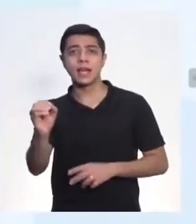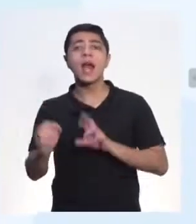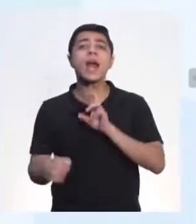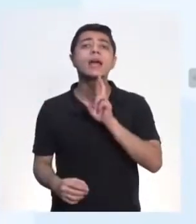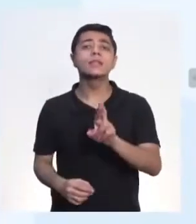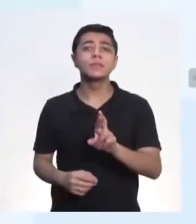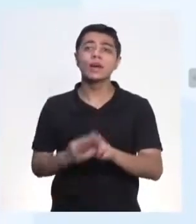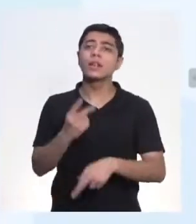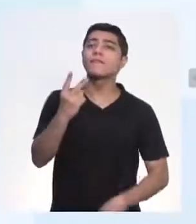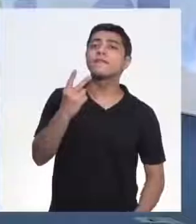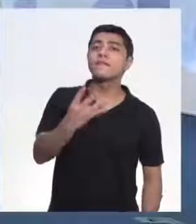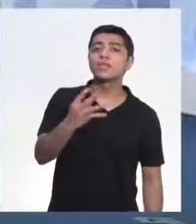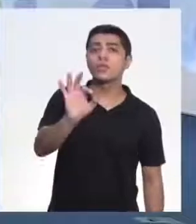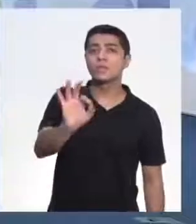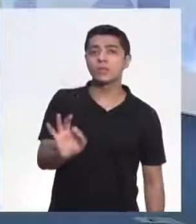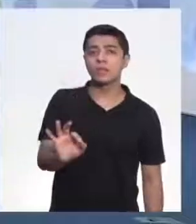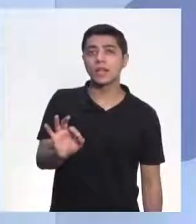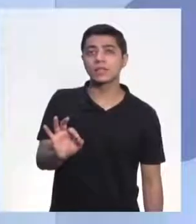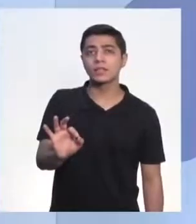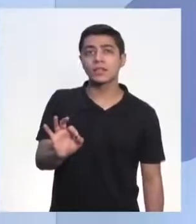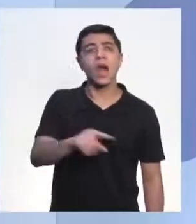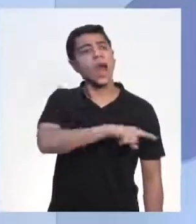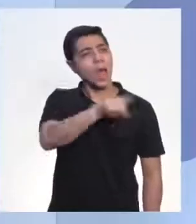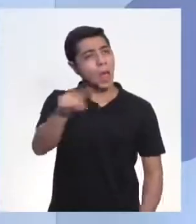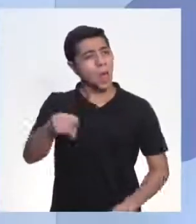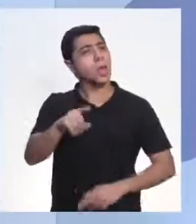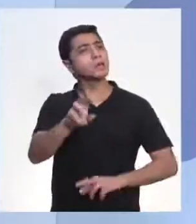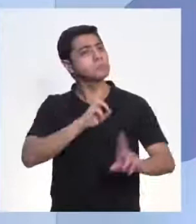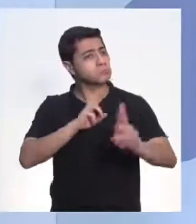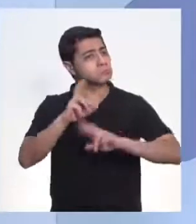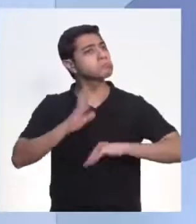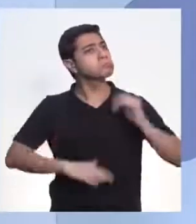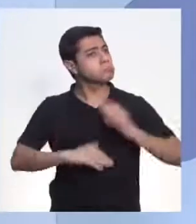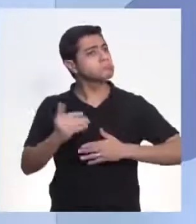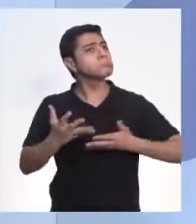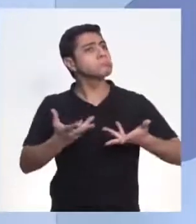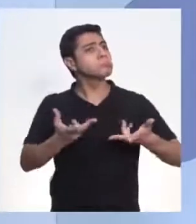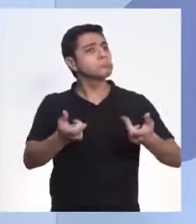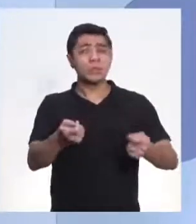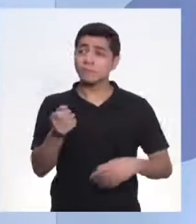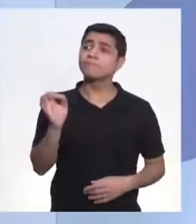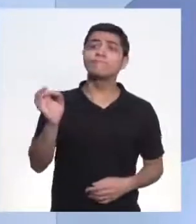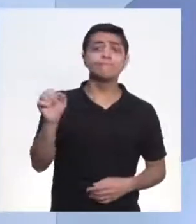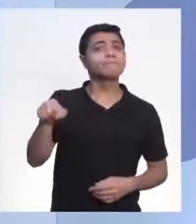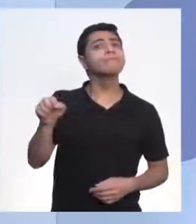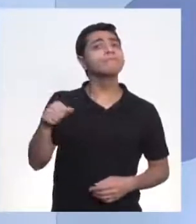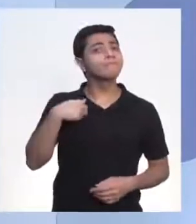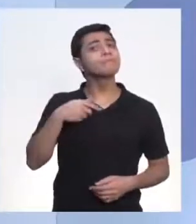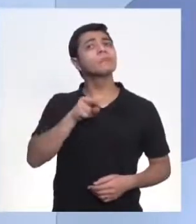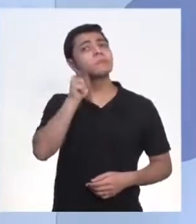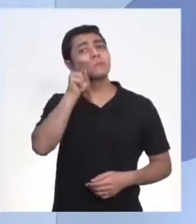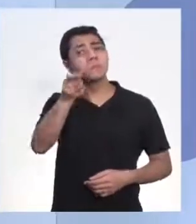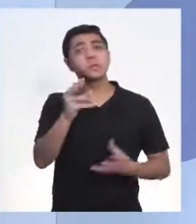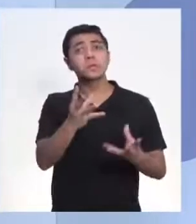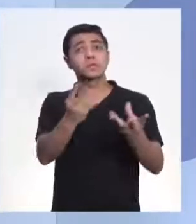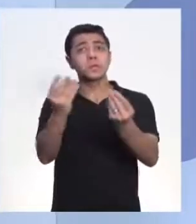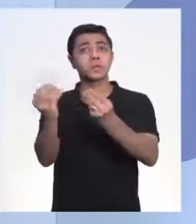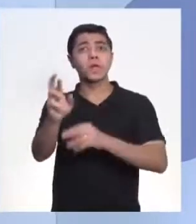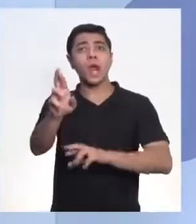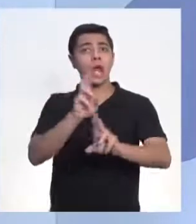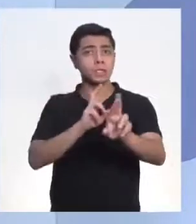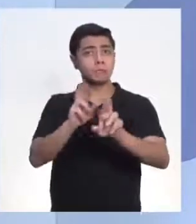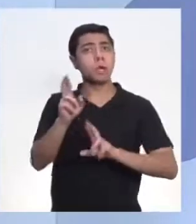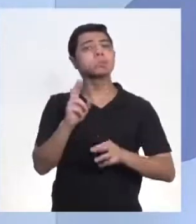Certo? E eles arrasaram pelo que eu vi no chat. Sim, muitos aqui, ó, a maioria das respostas bem nessa linha aí, chegando